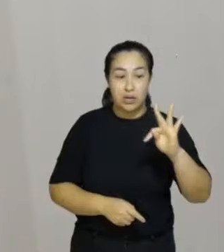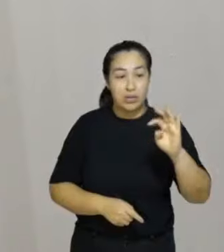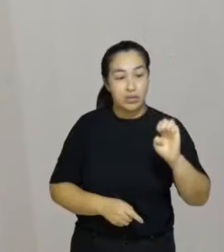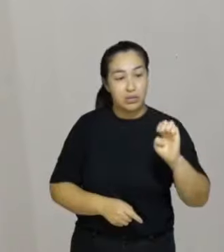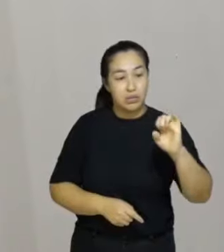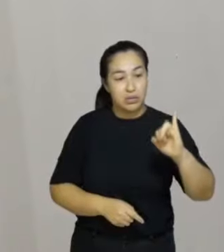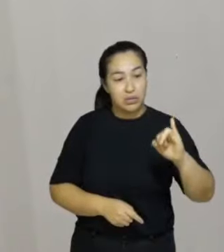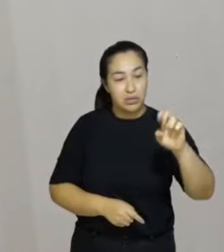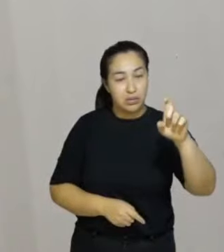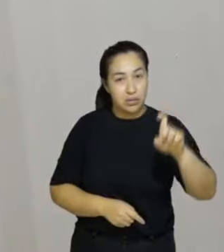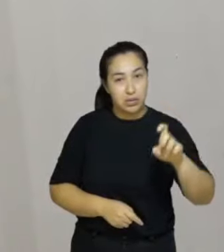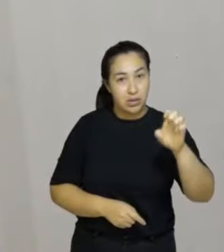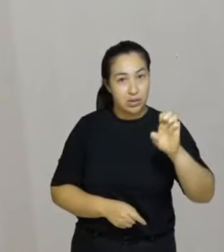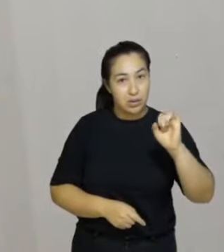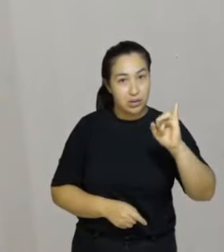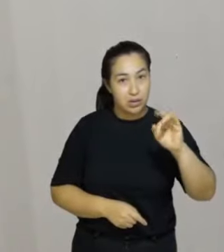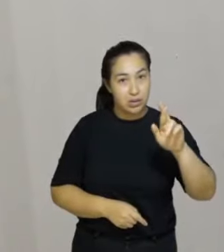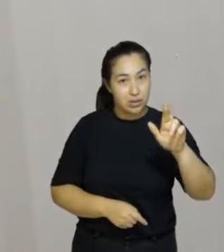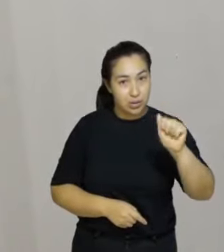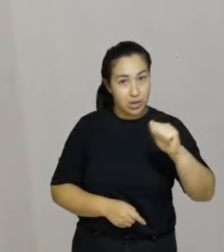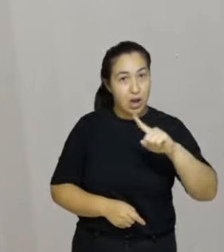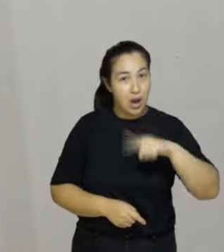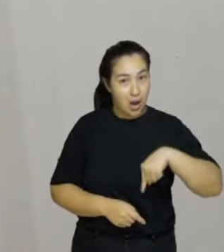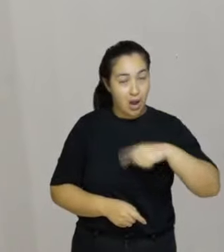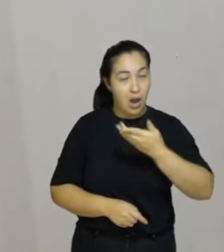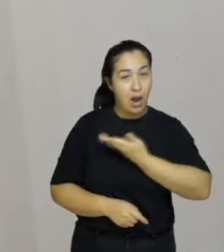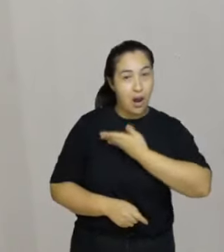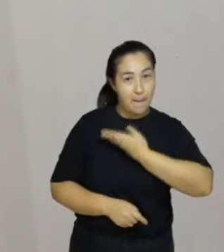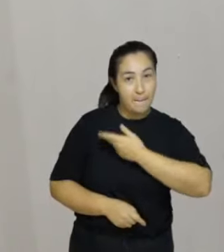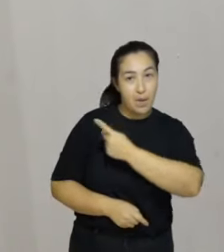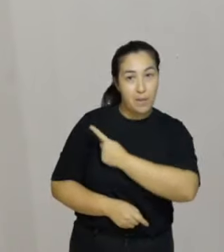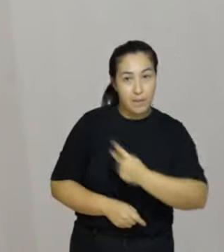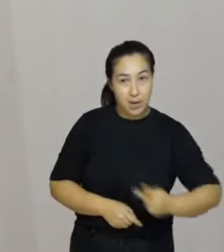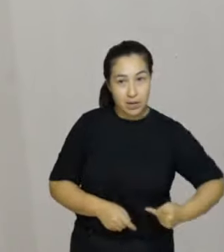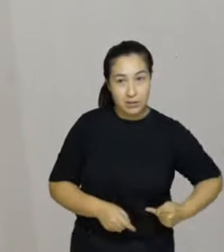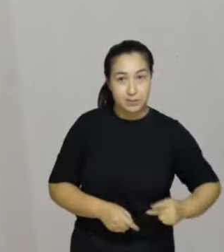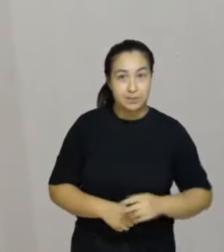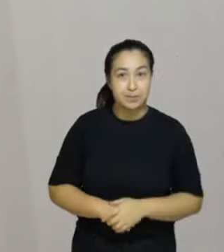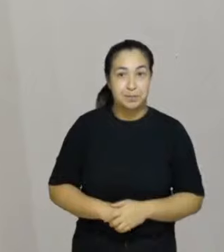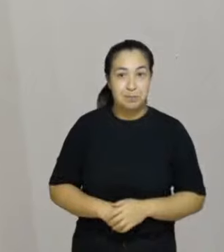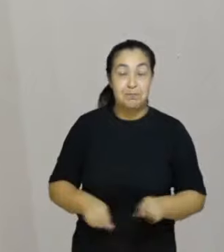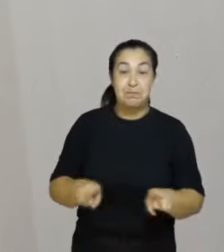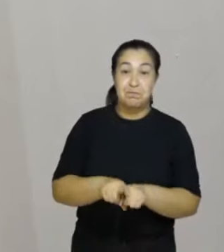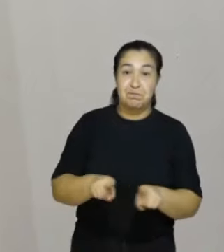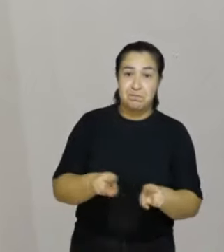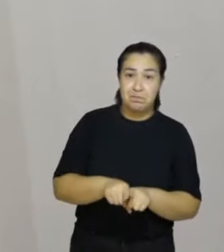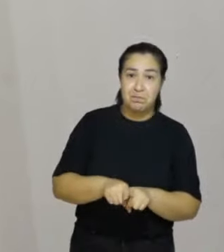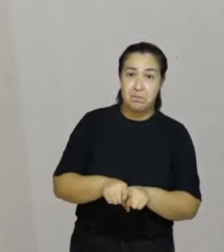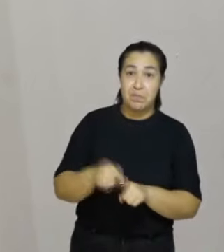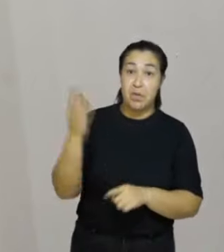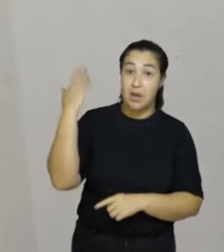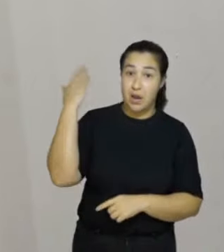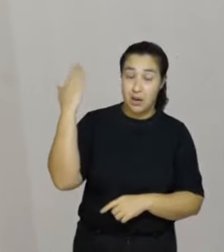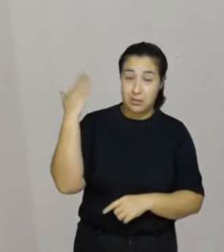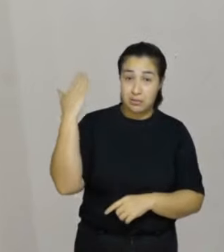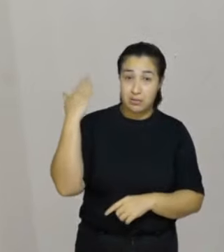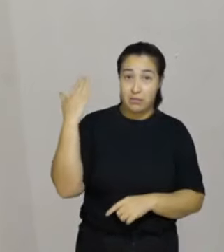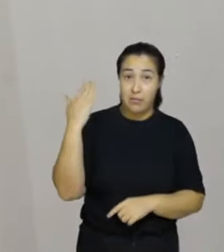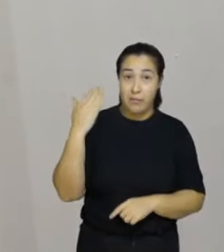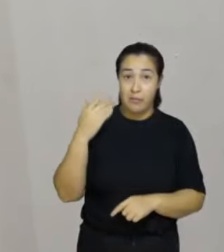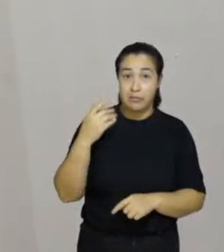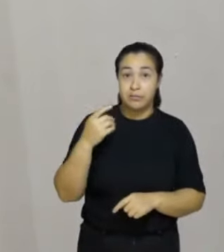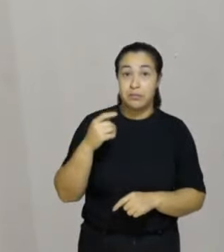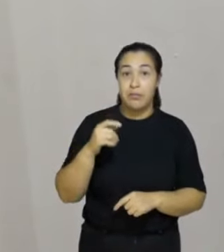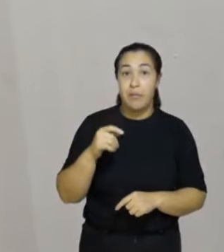presidente. Muniz chegou a ser ouvido como testemunha durante a Operação Lava Jato no processo do caso